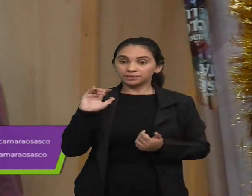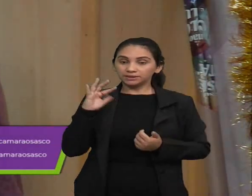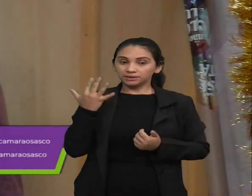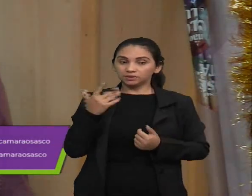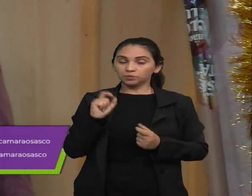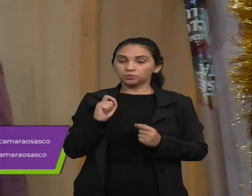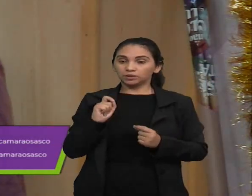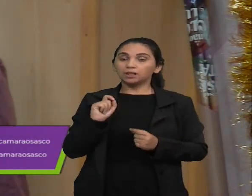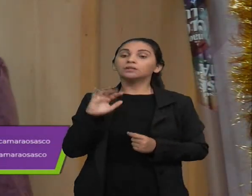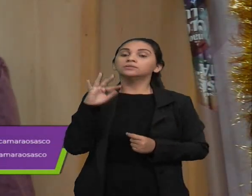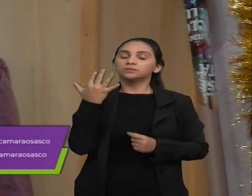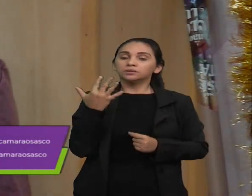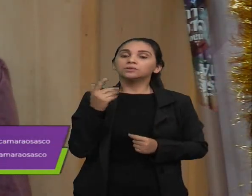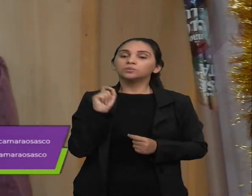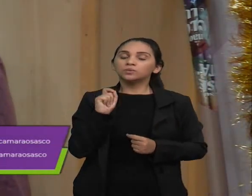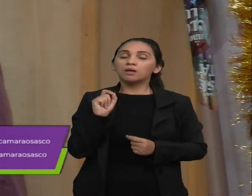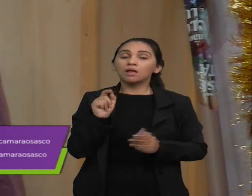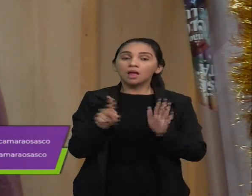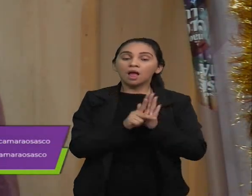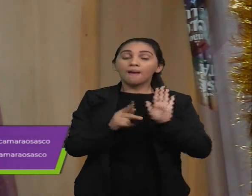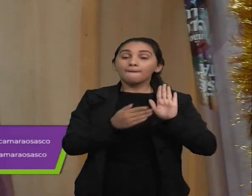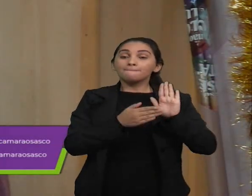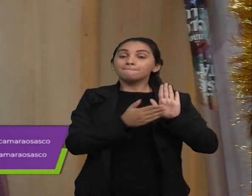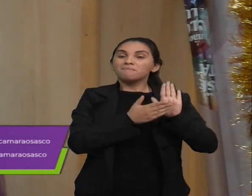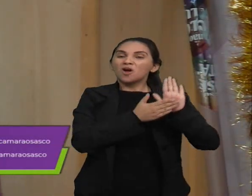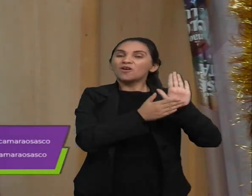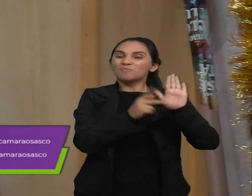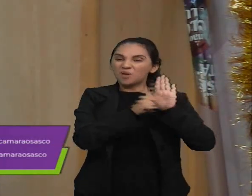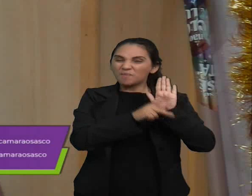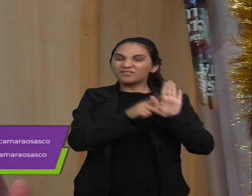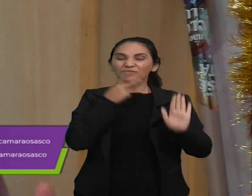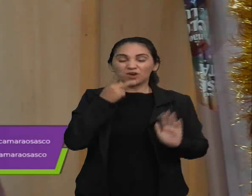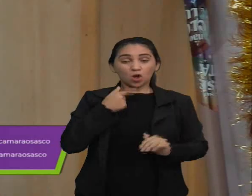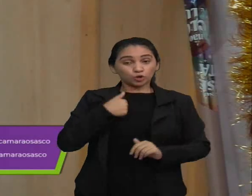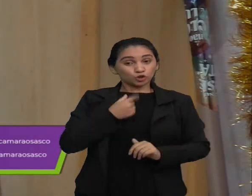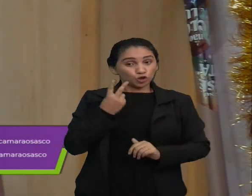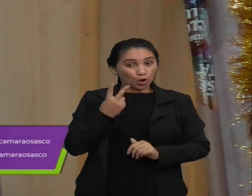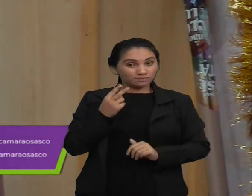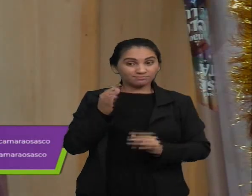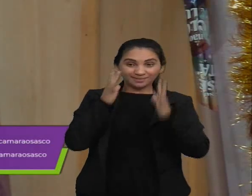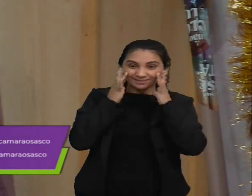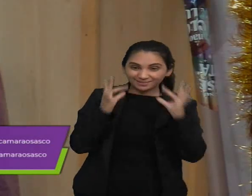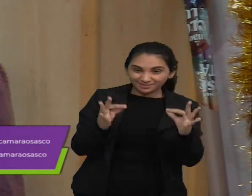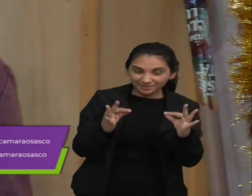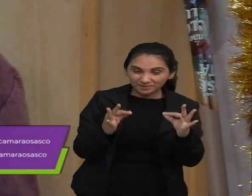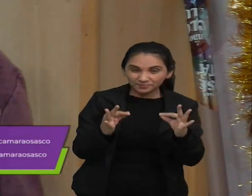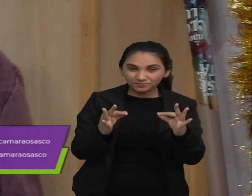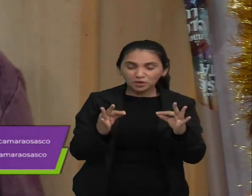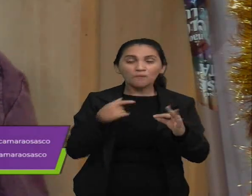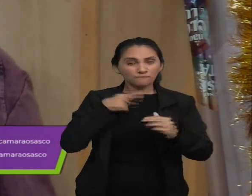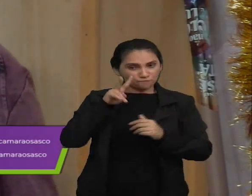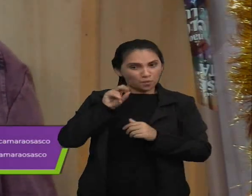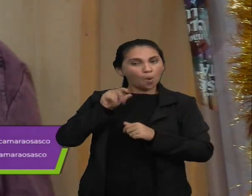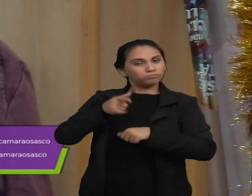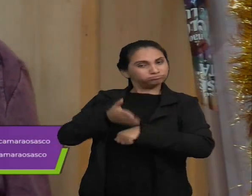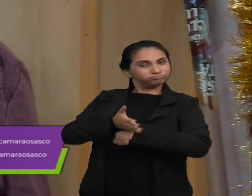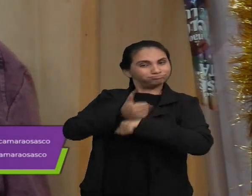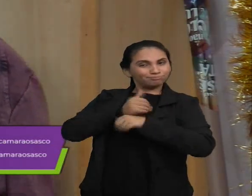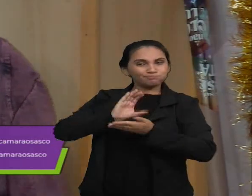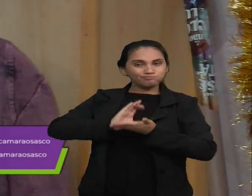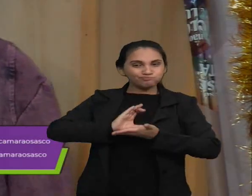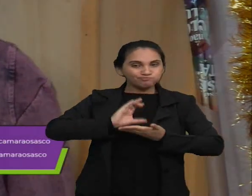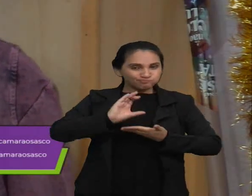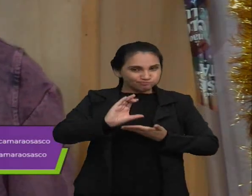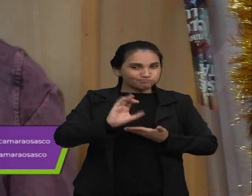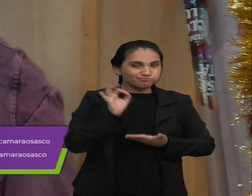que está sendo propagandeado? Tem dois eixos que eles falam. Vou antecipar o investimento,